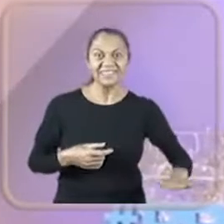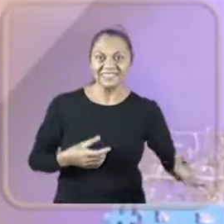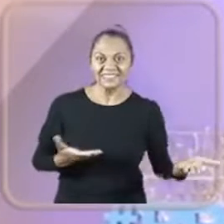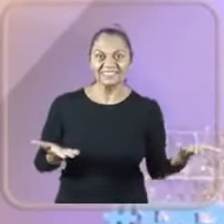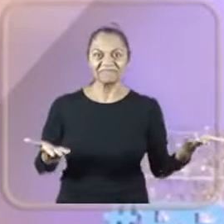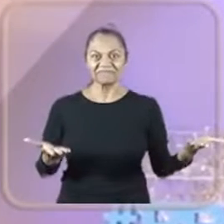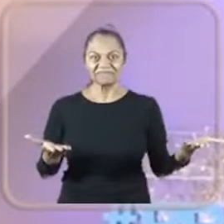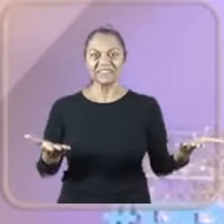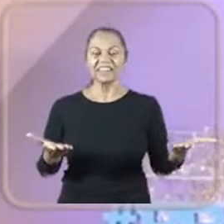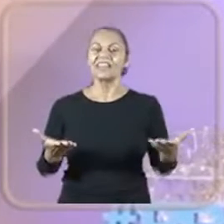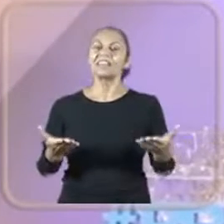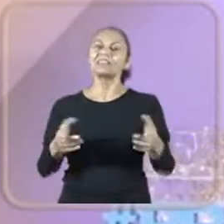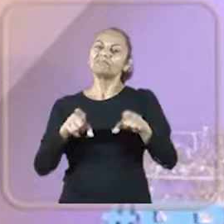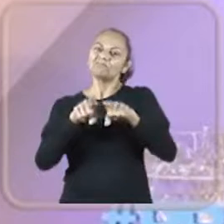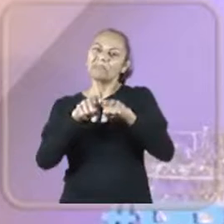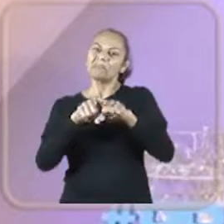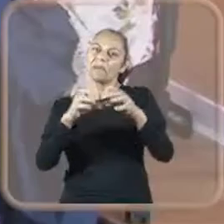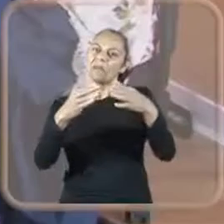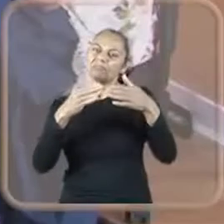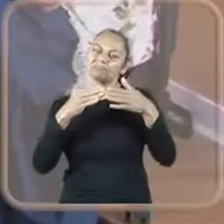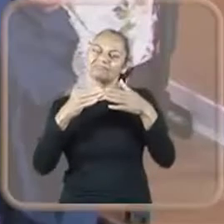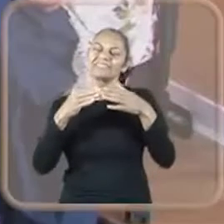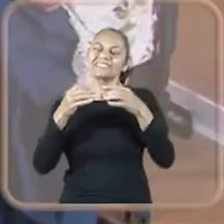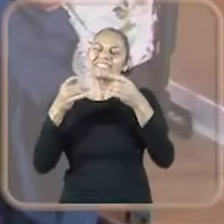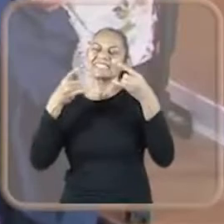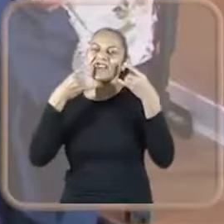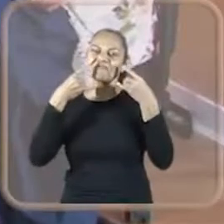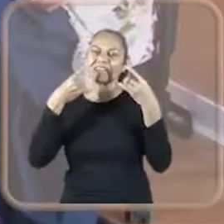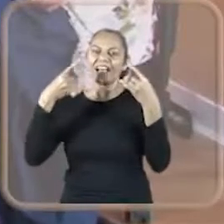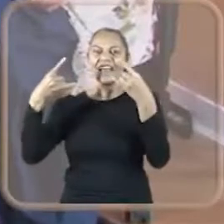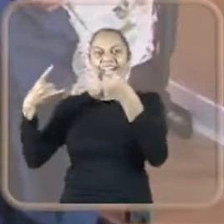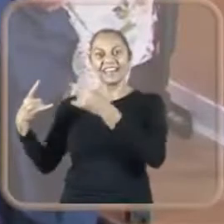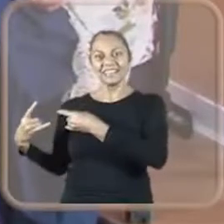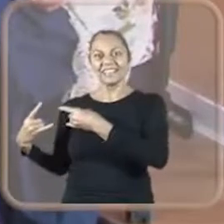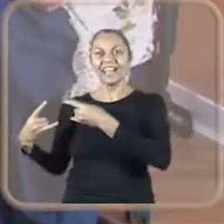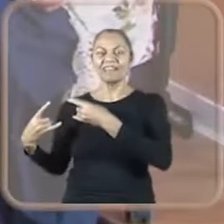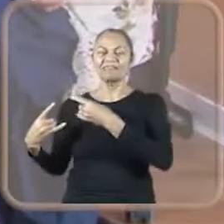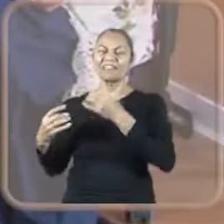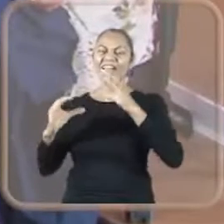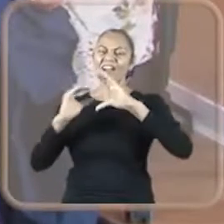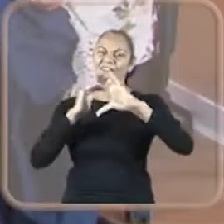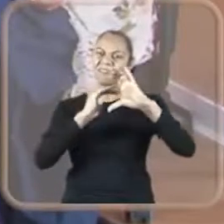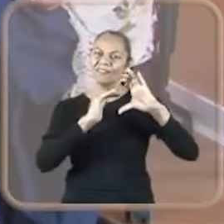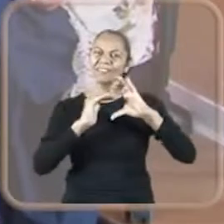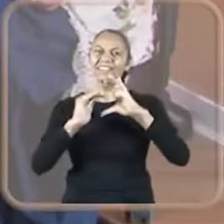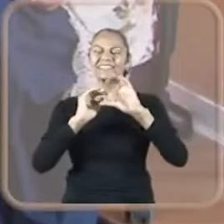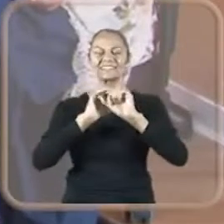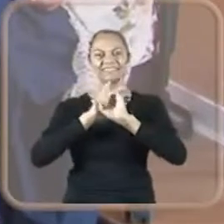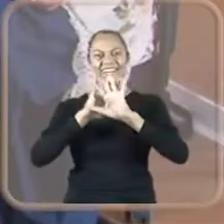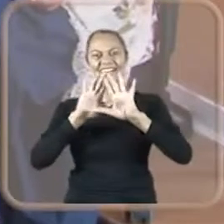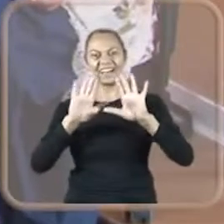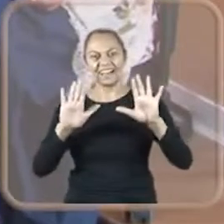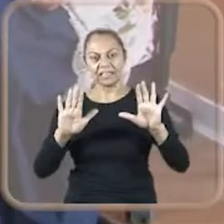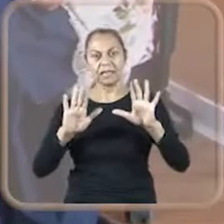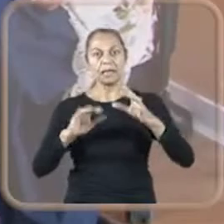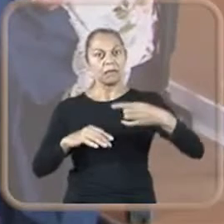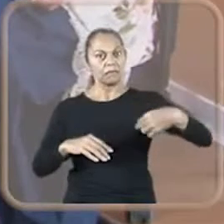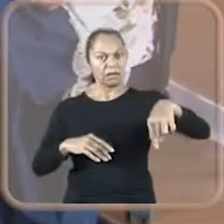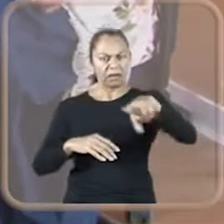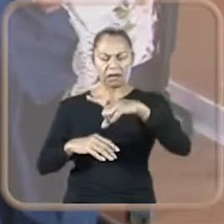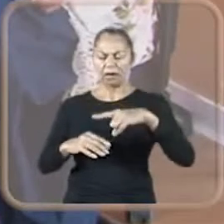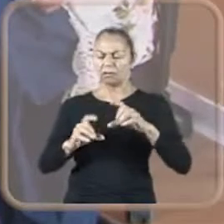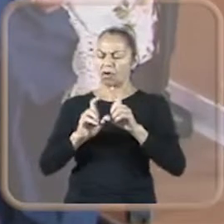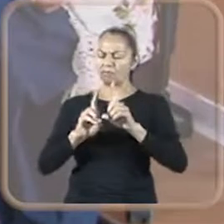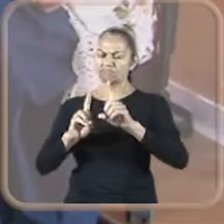poder retirar a máscara, né, para a gente poder continuar a nossa conversa. Isso, para facilitar a nossa comunicação, mais uma vez, registramos que estamos aqui numa distância